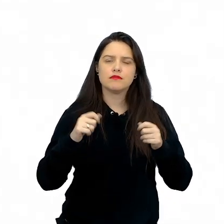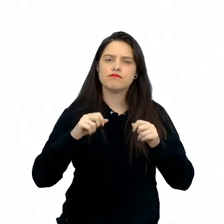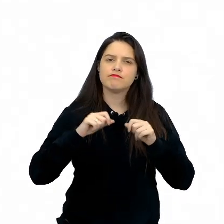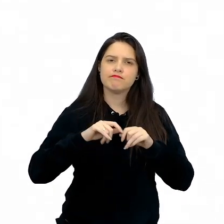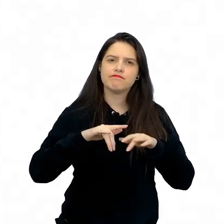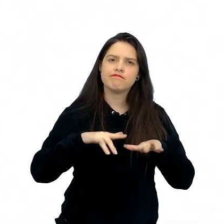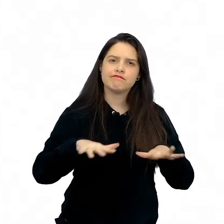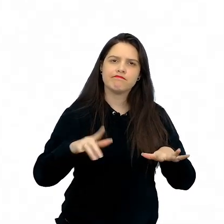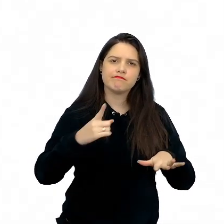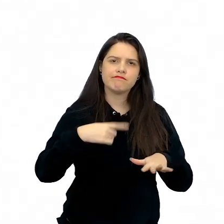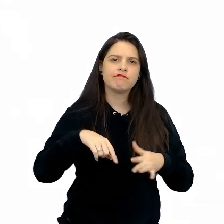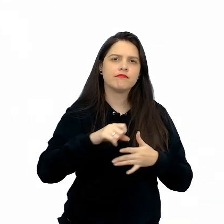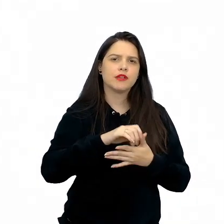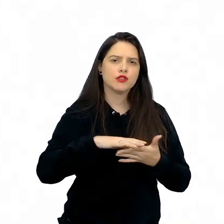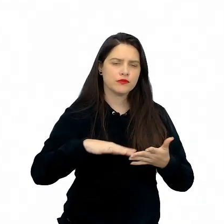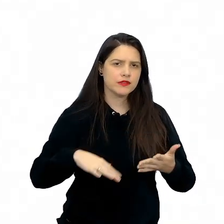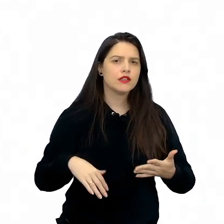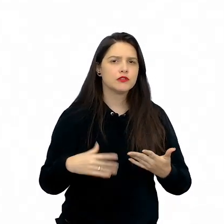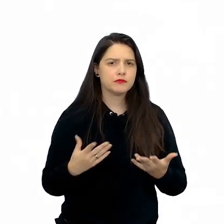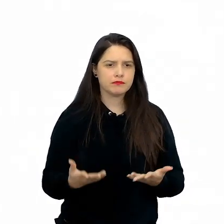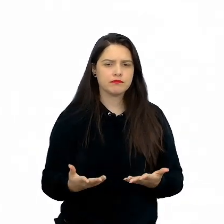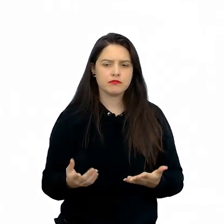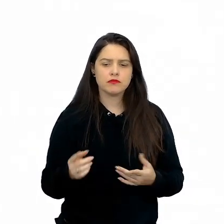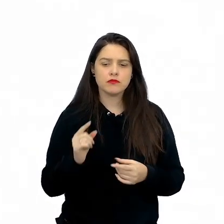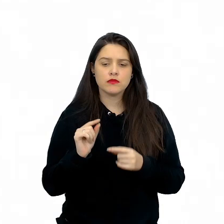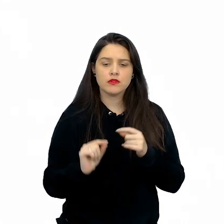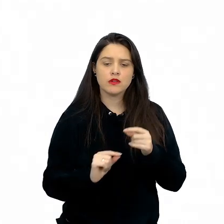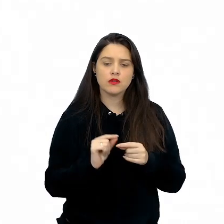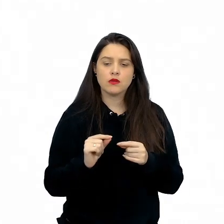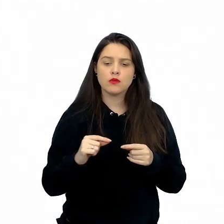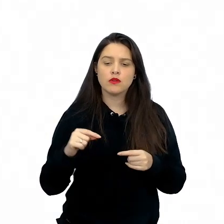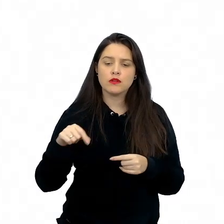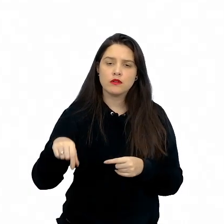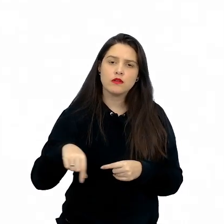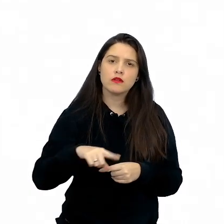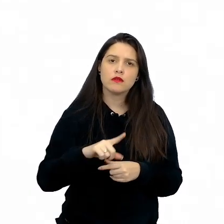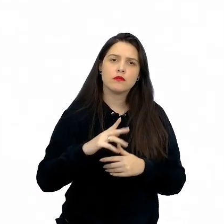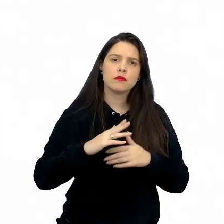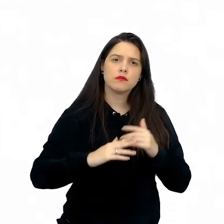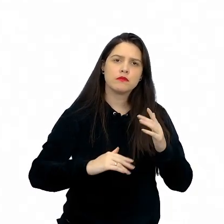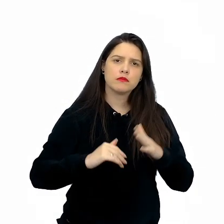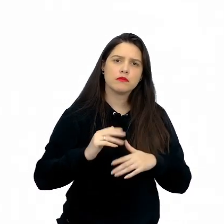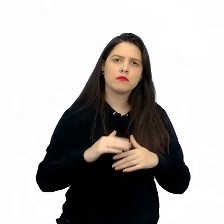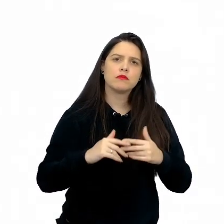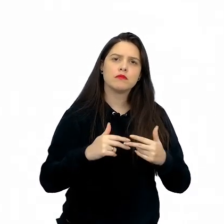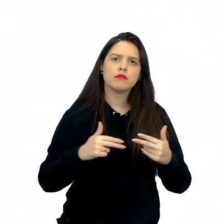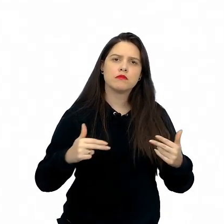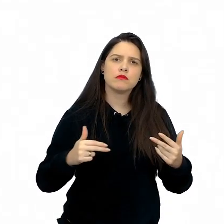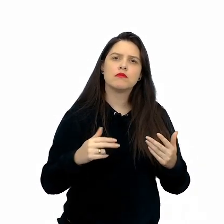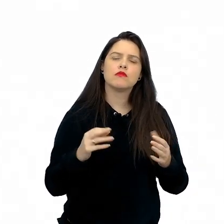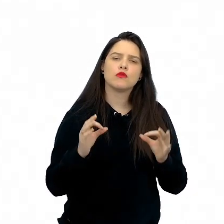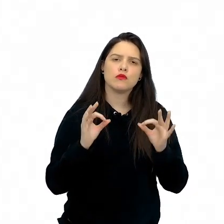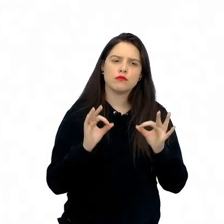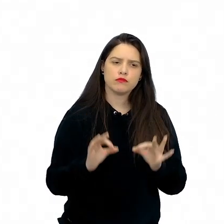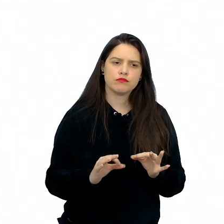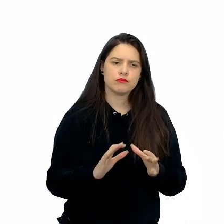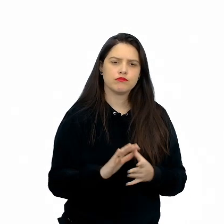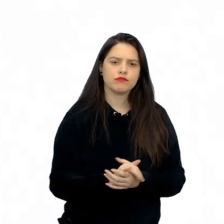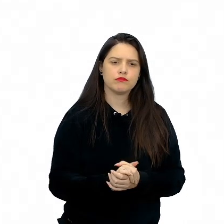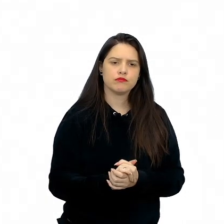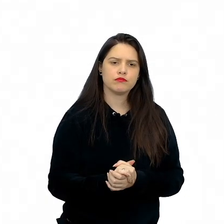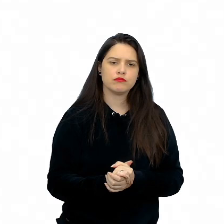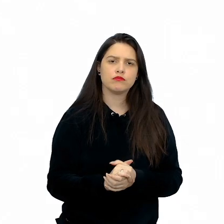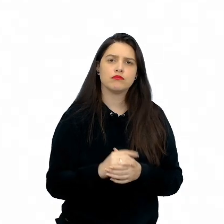das atividades, né? O que eu vou guardar para fazer na escola, o que eu vou guardar para casa? Por